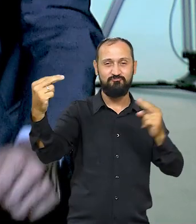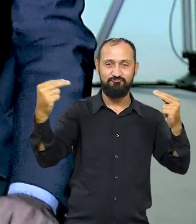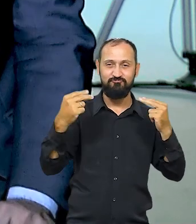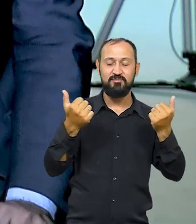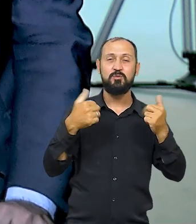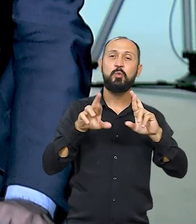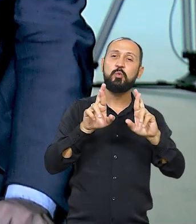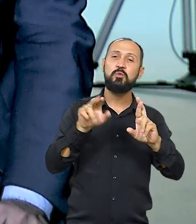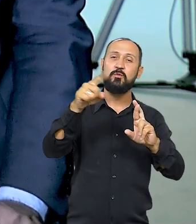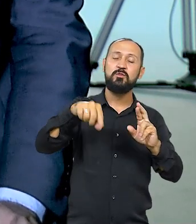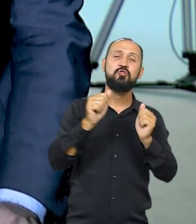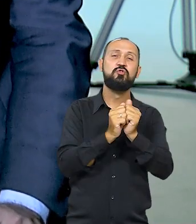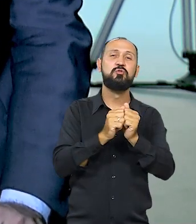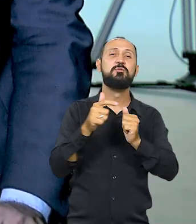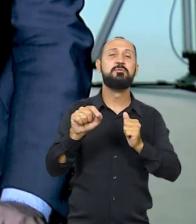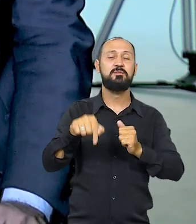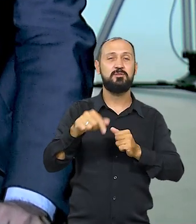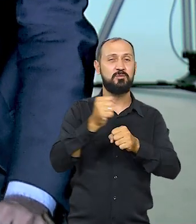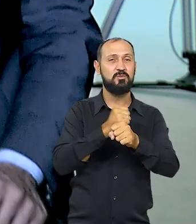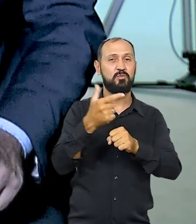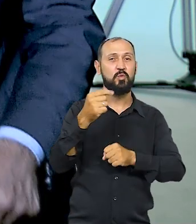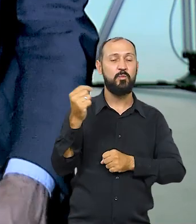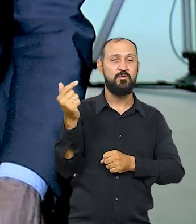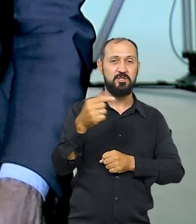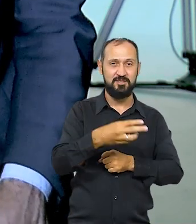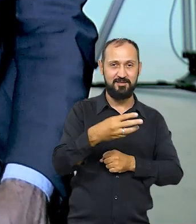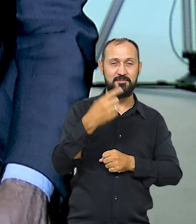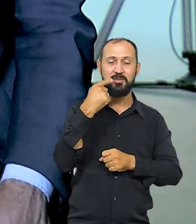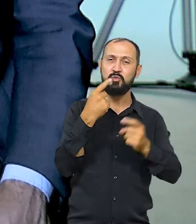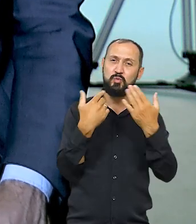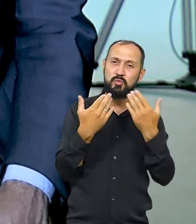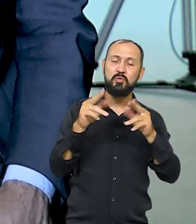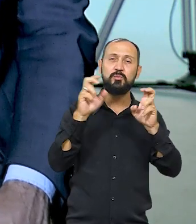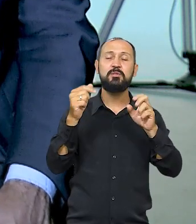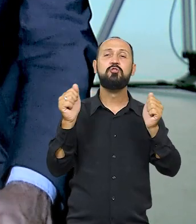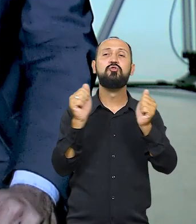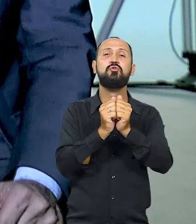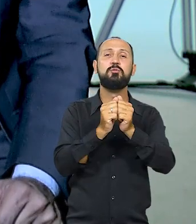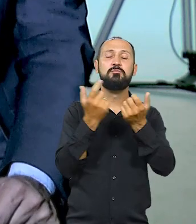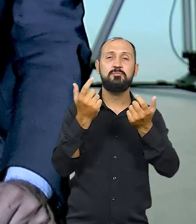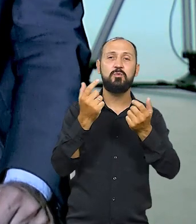sua audiência e espero encontrá-los novamente aqui em 2023 para discutir mais sobre o